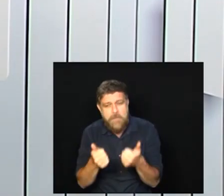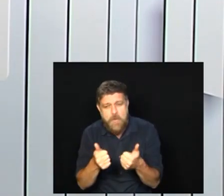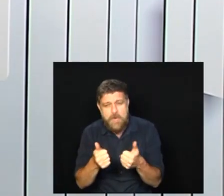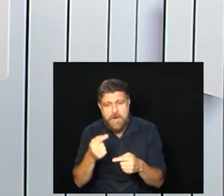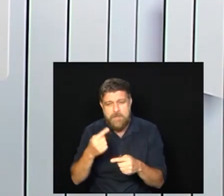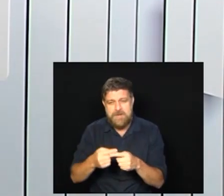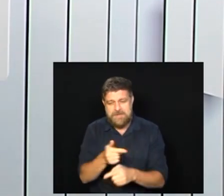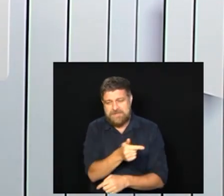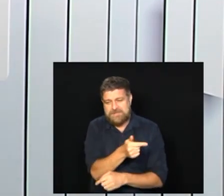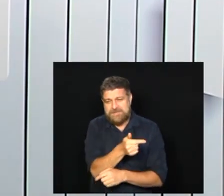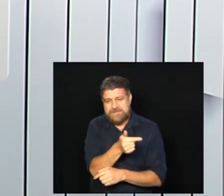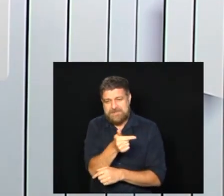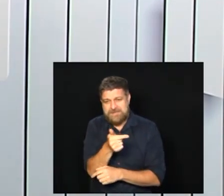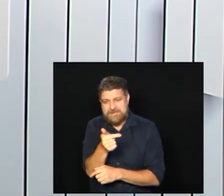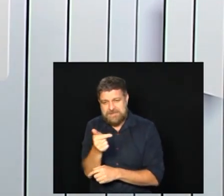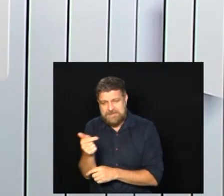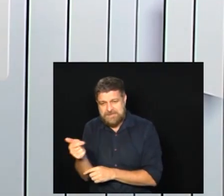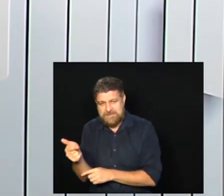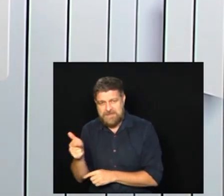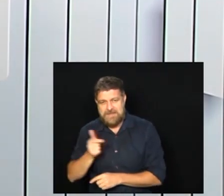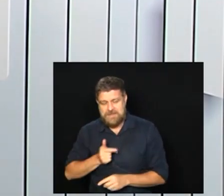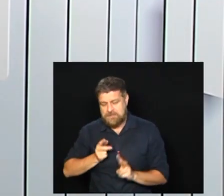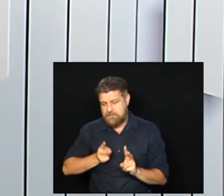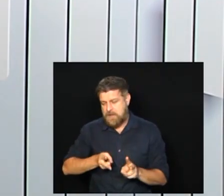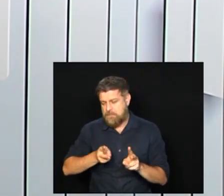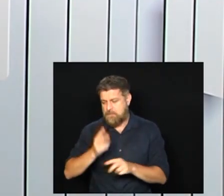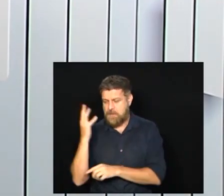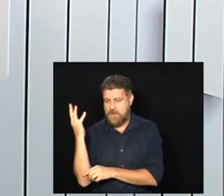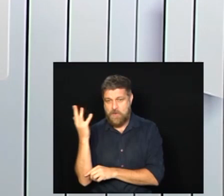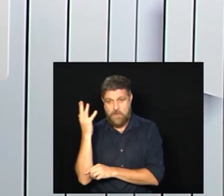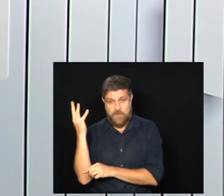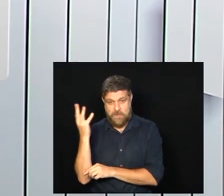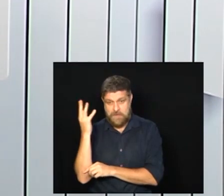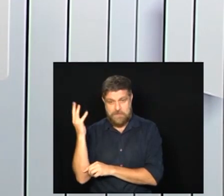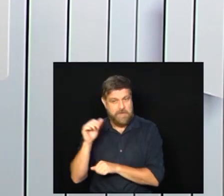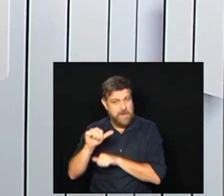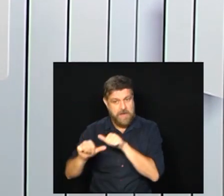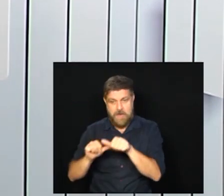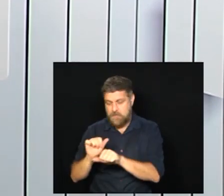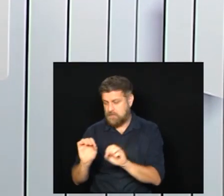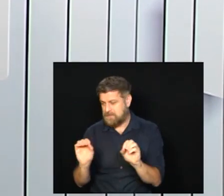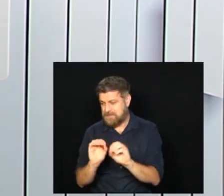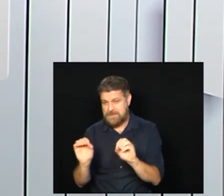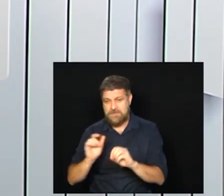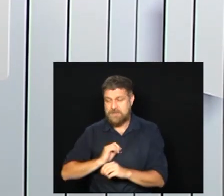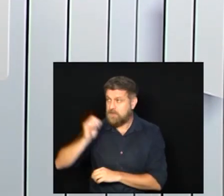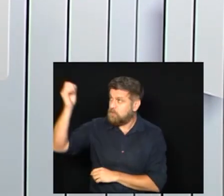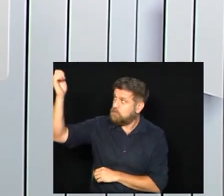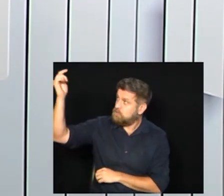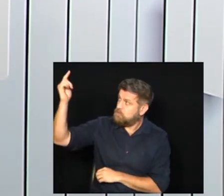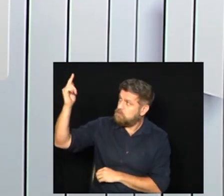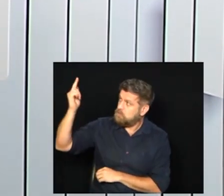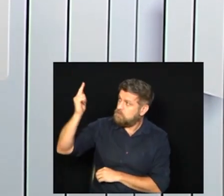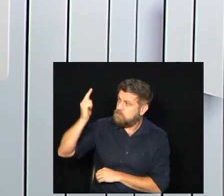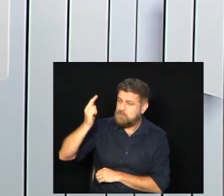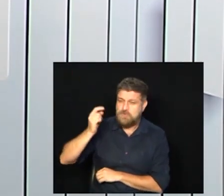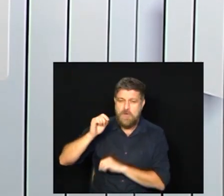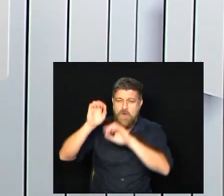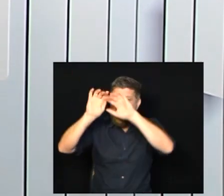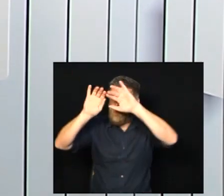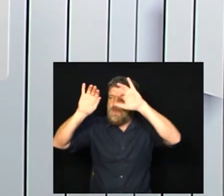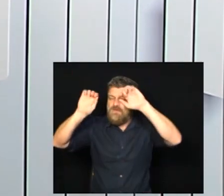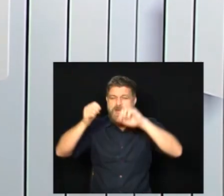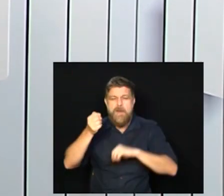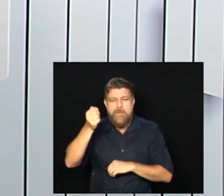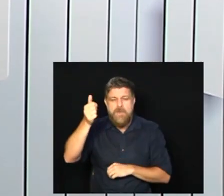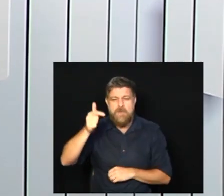a semana inteira foi de tempo estável, permanece nestas condições, com o sol aparecendo entre poucas nuvens